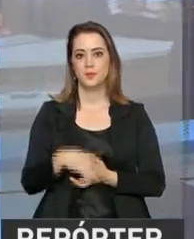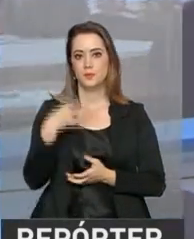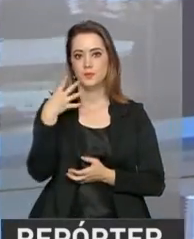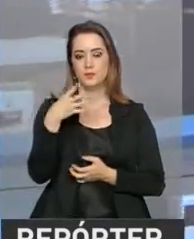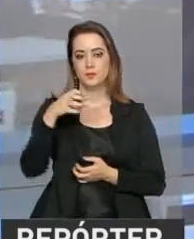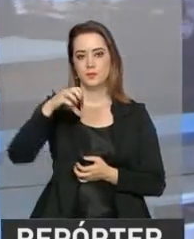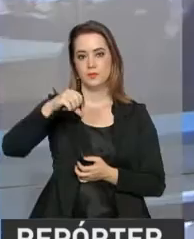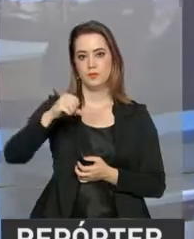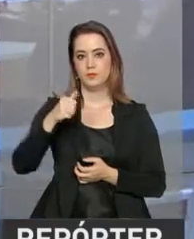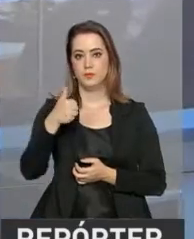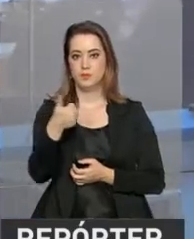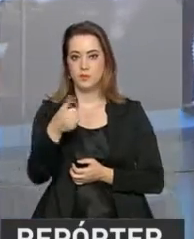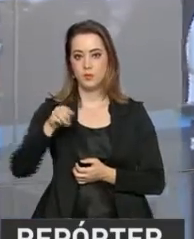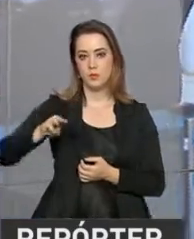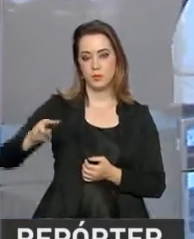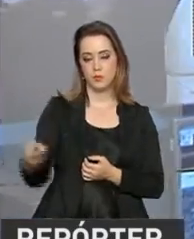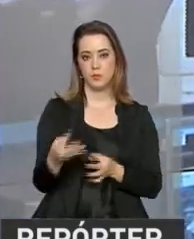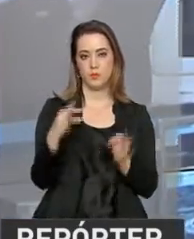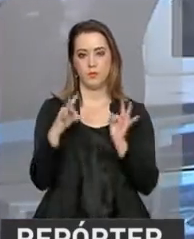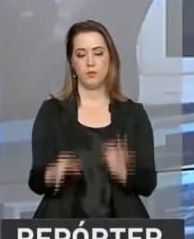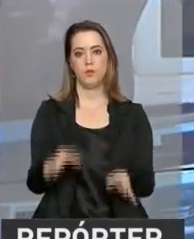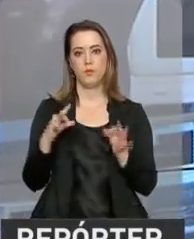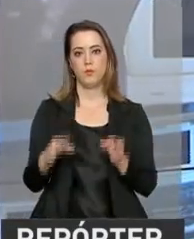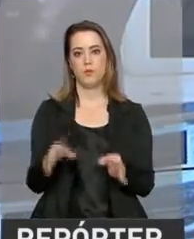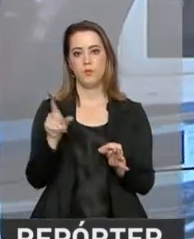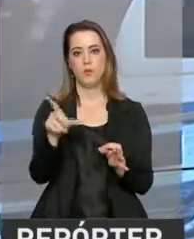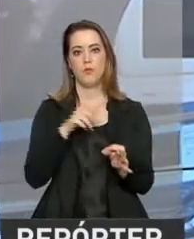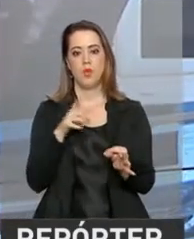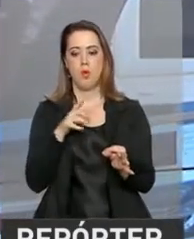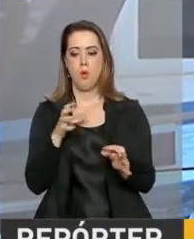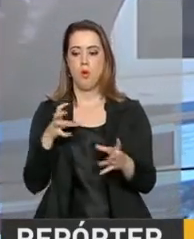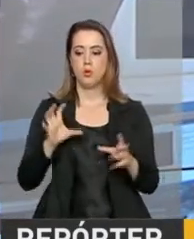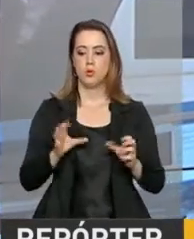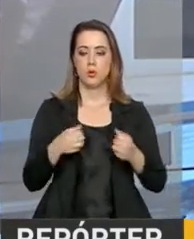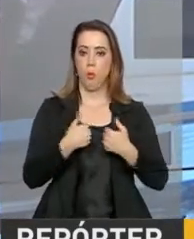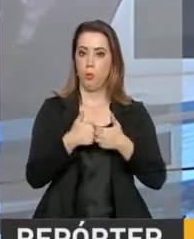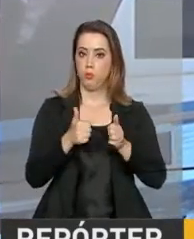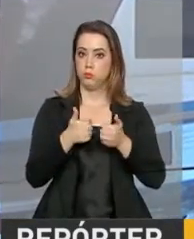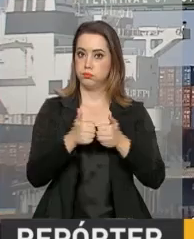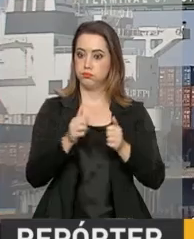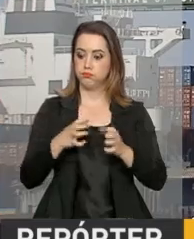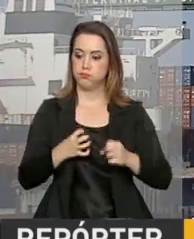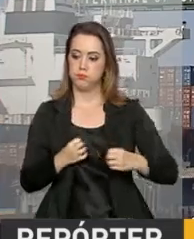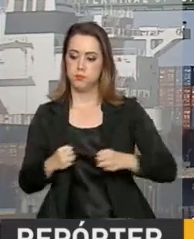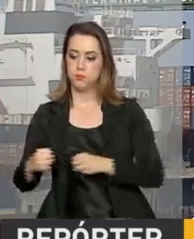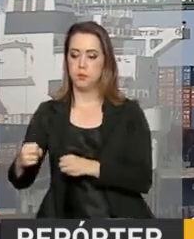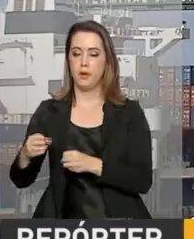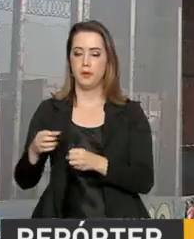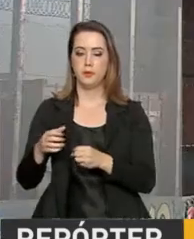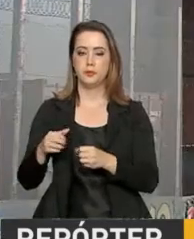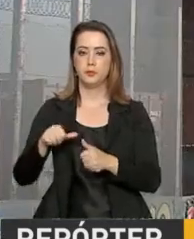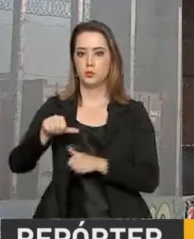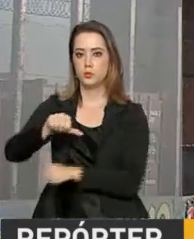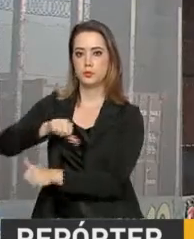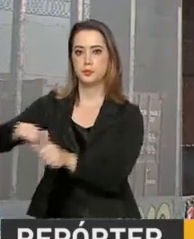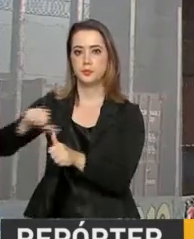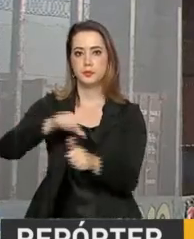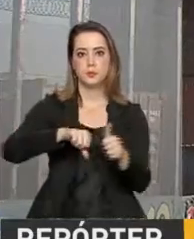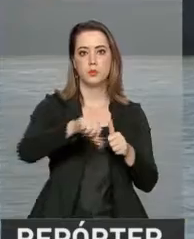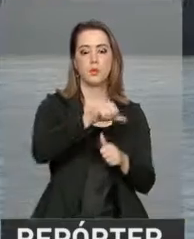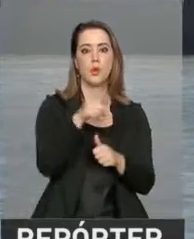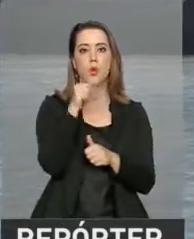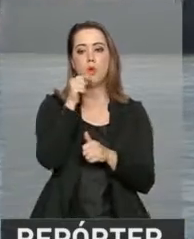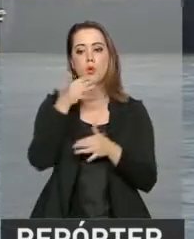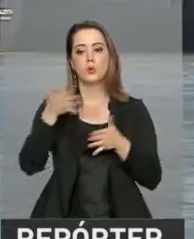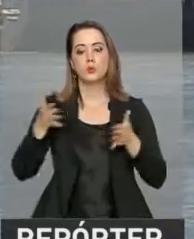491 milhões de toneladas foi a quantidade de cargas movimentadas nos portos brasileiros no primeiro semestre deste ano um aumento